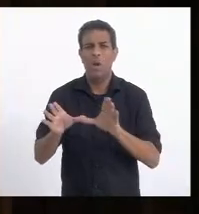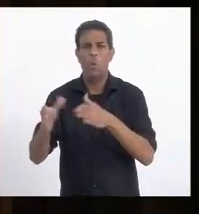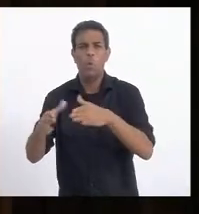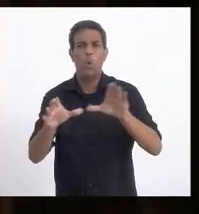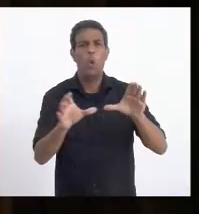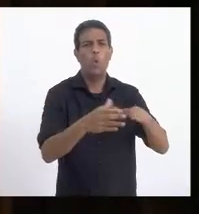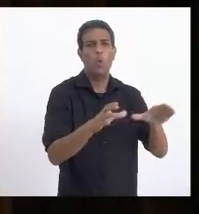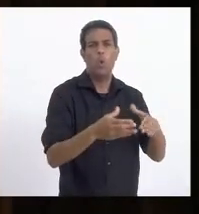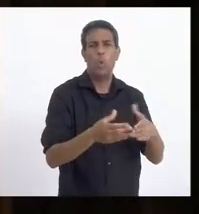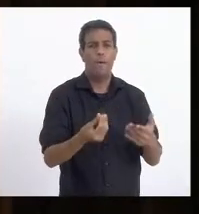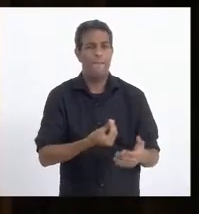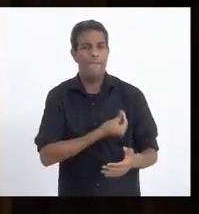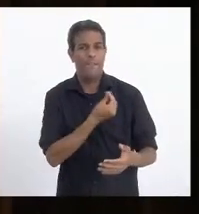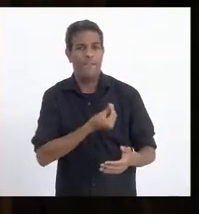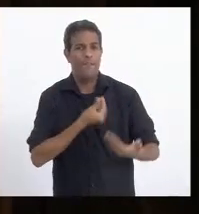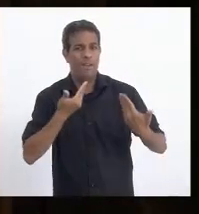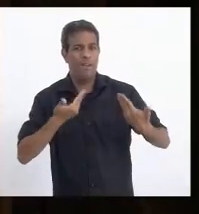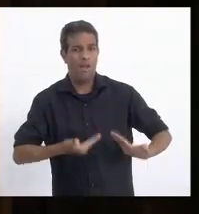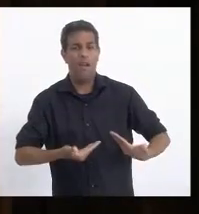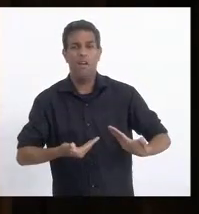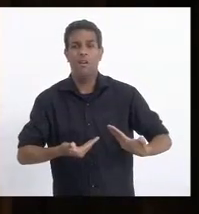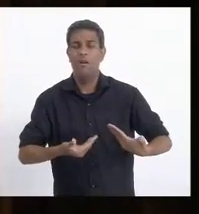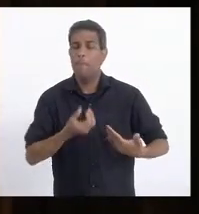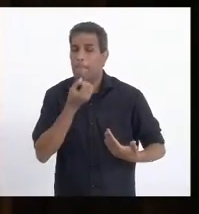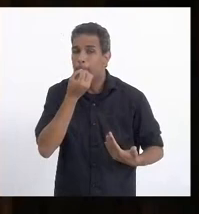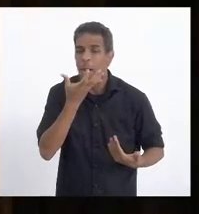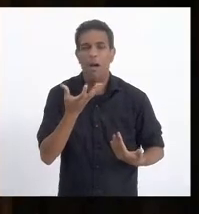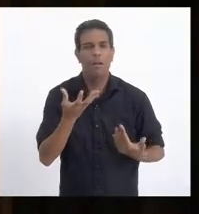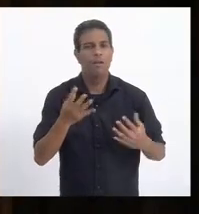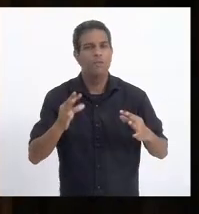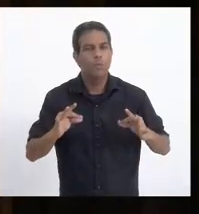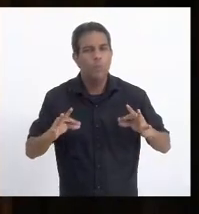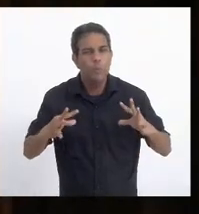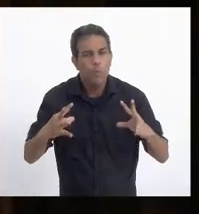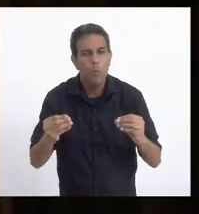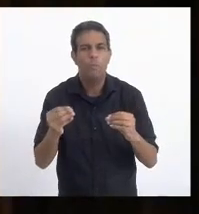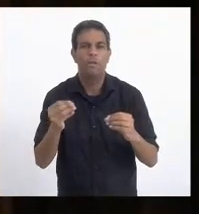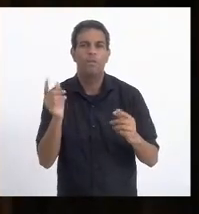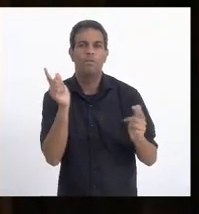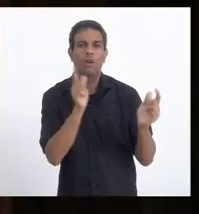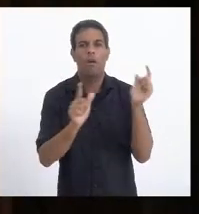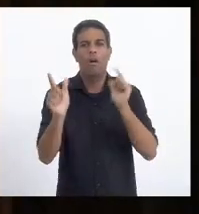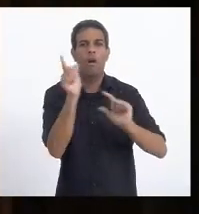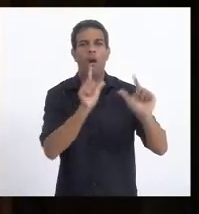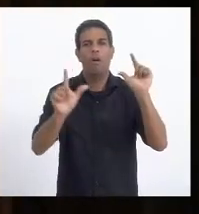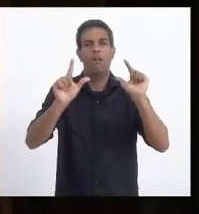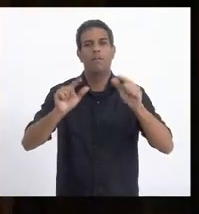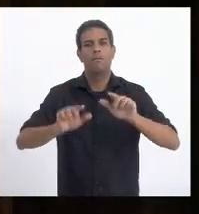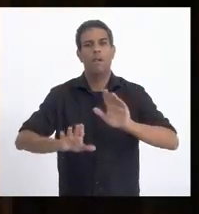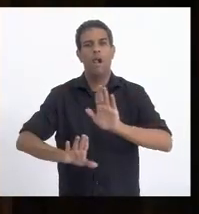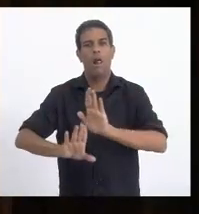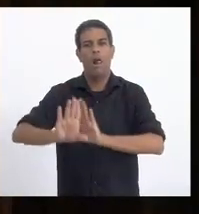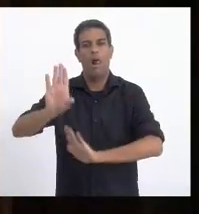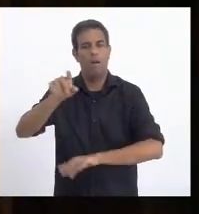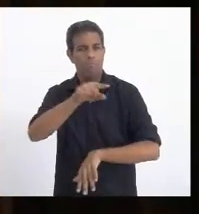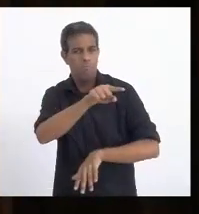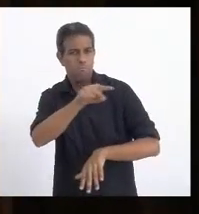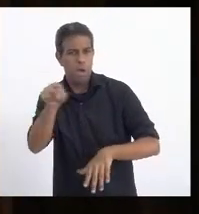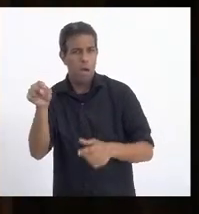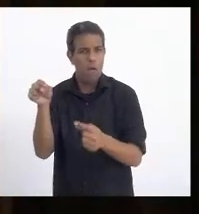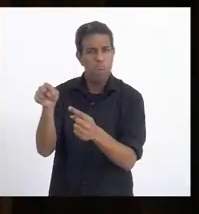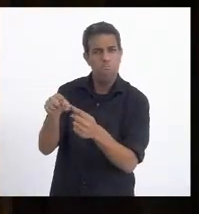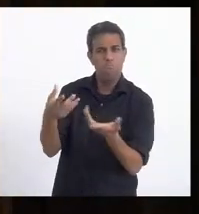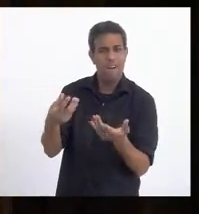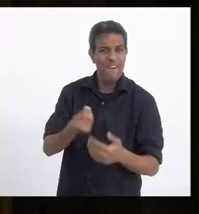cargo vida é uma ordem que nós recebemos estão se você coloca